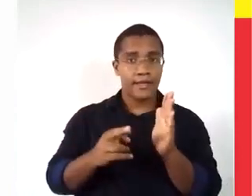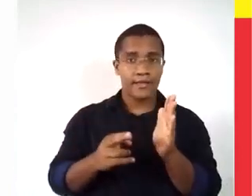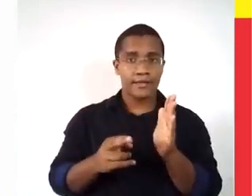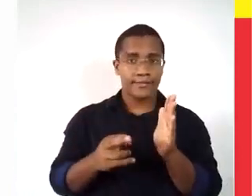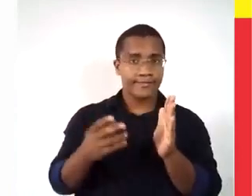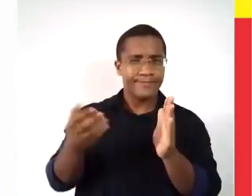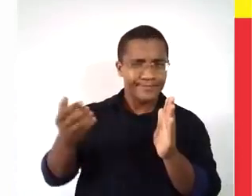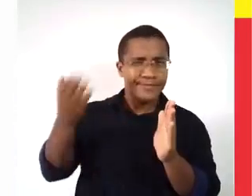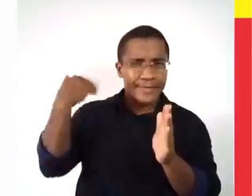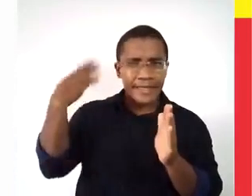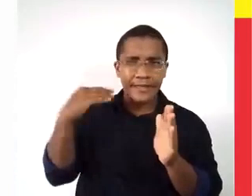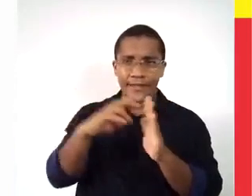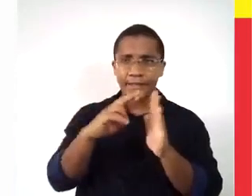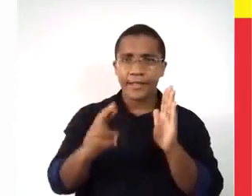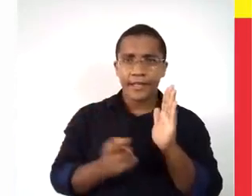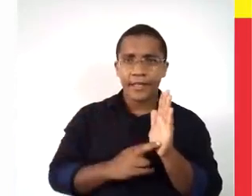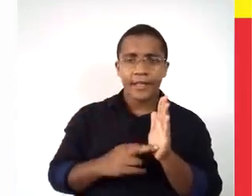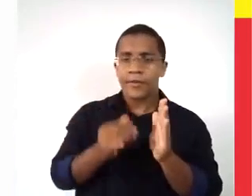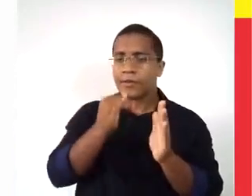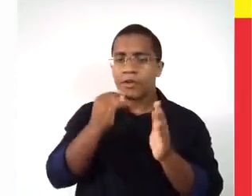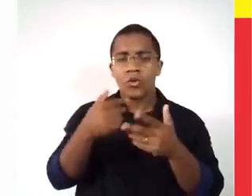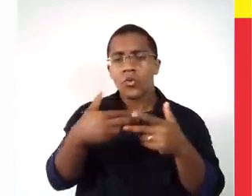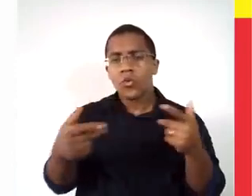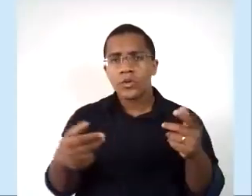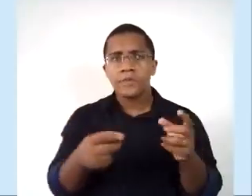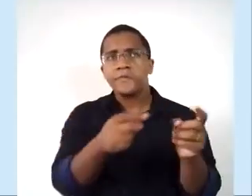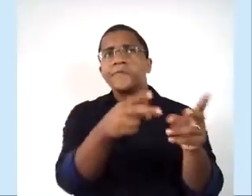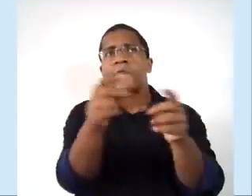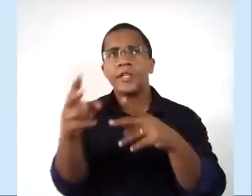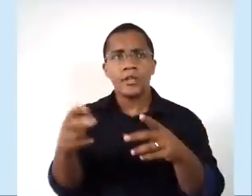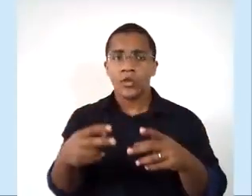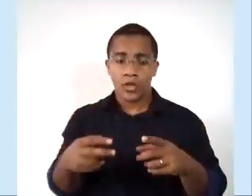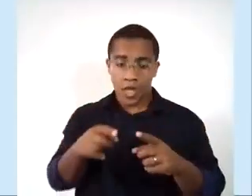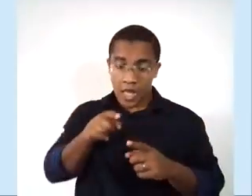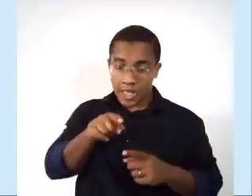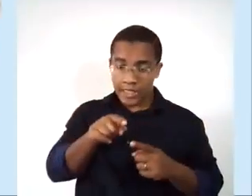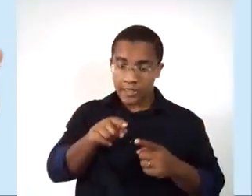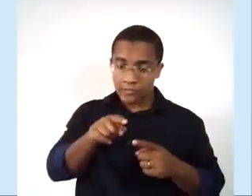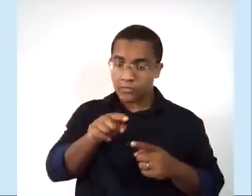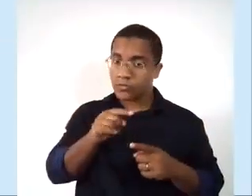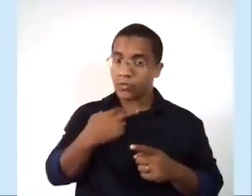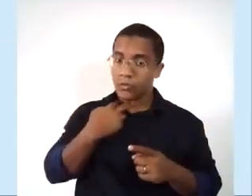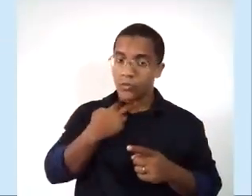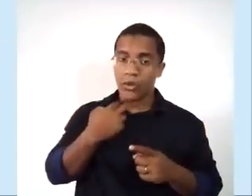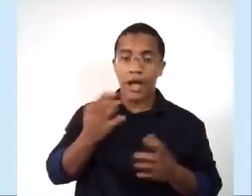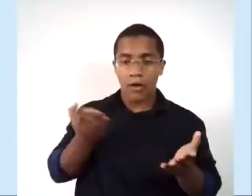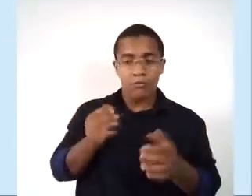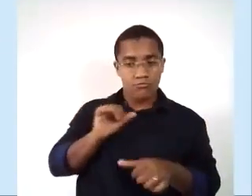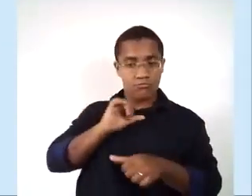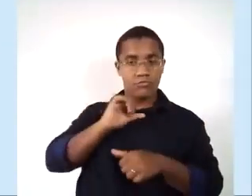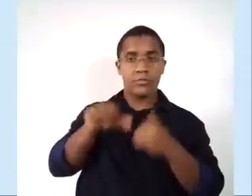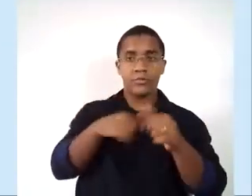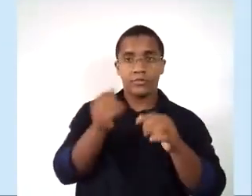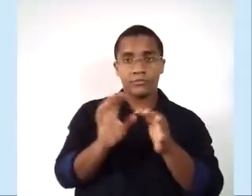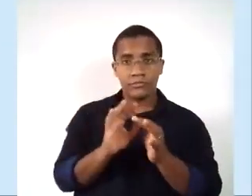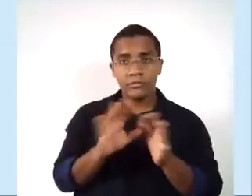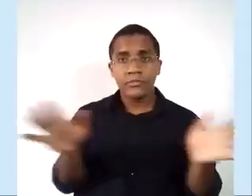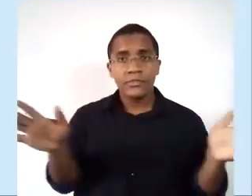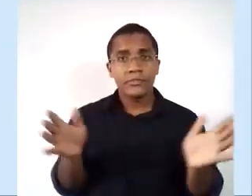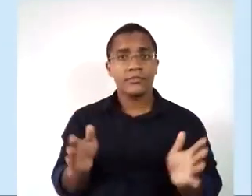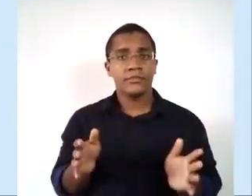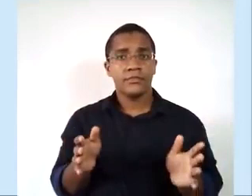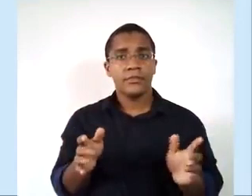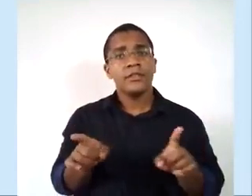Então, tinha uma regra de mercado antiga que não podia transitar alguma mercadoria, vamos quebrar essa regra, vamos modificar, tá? Tinha